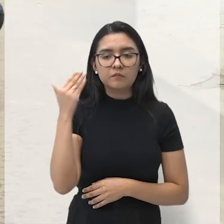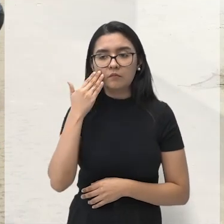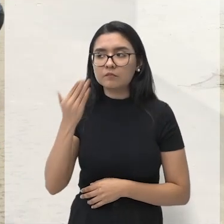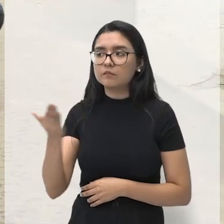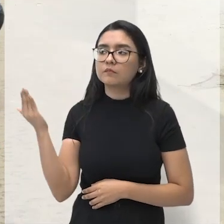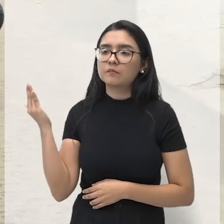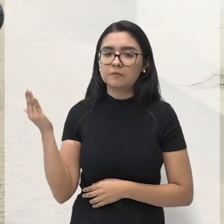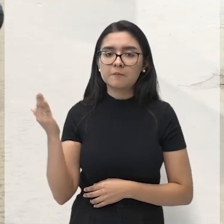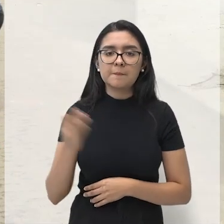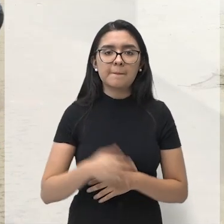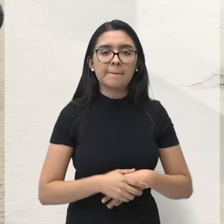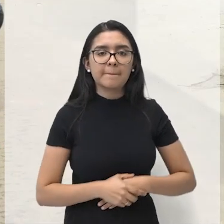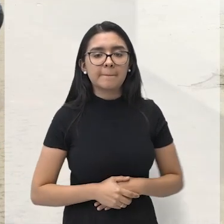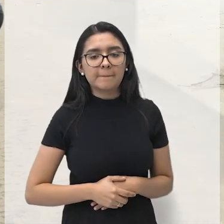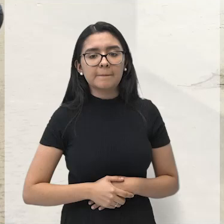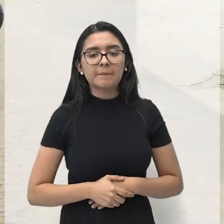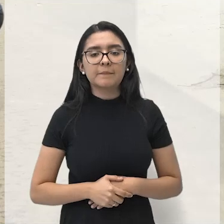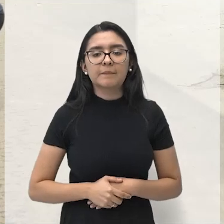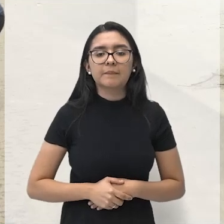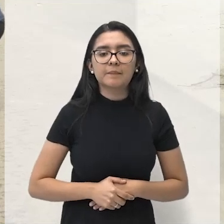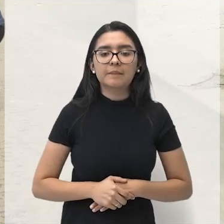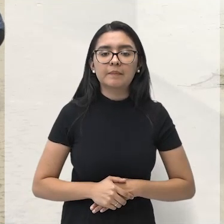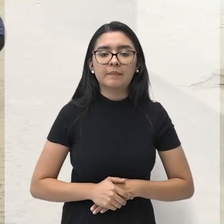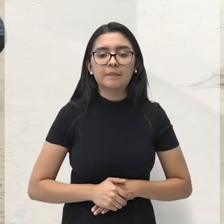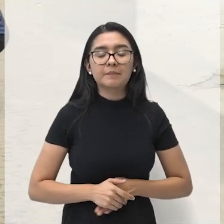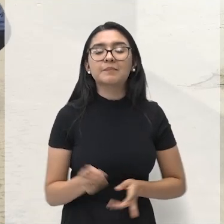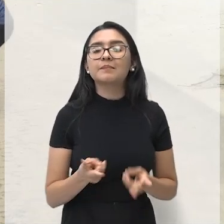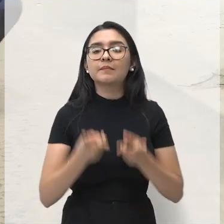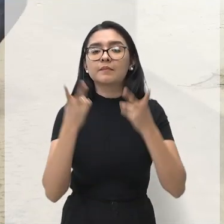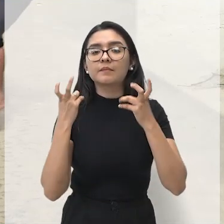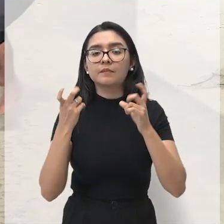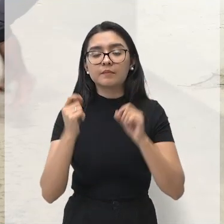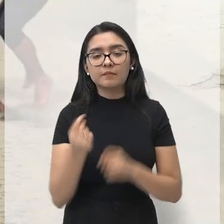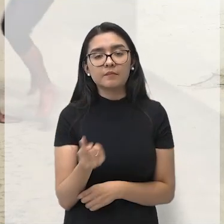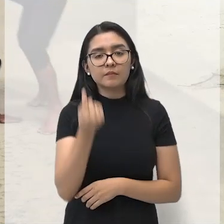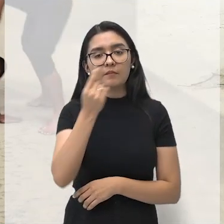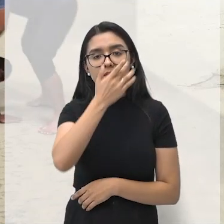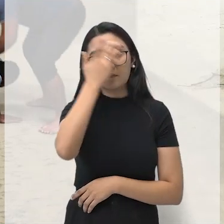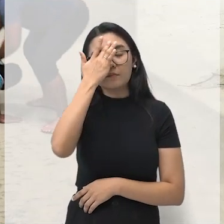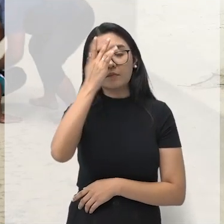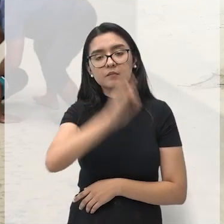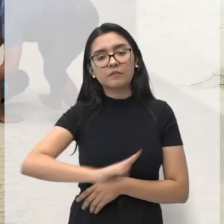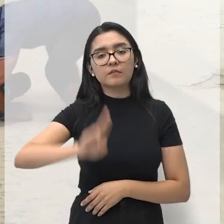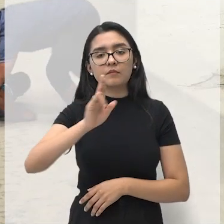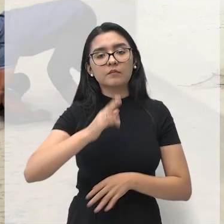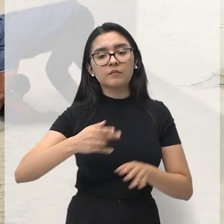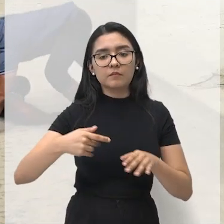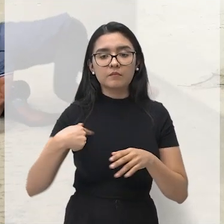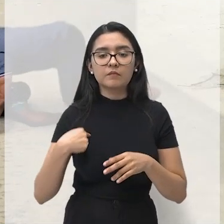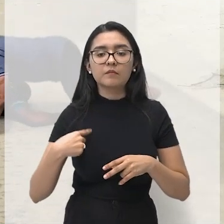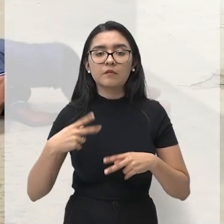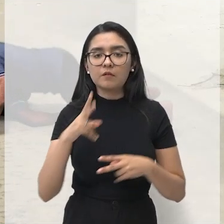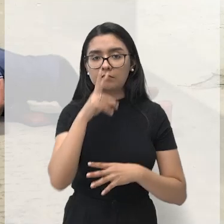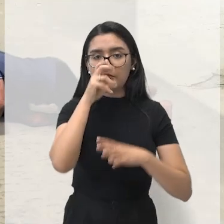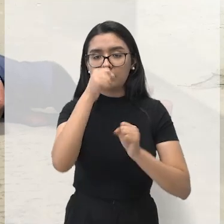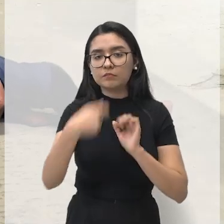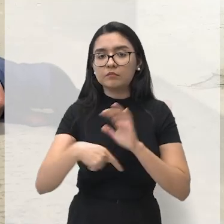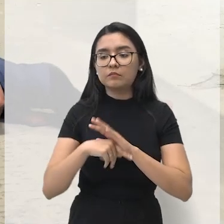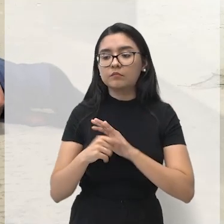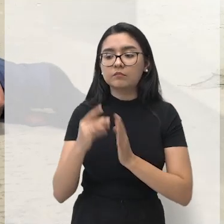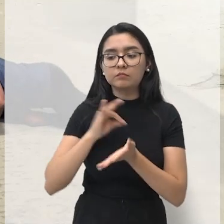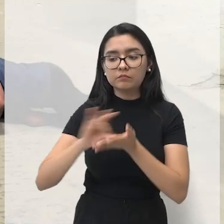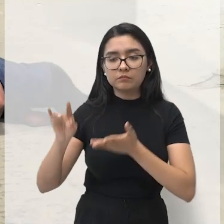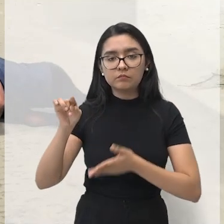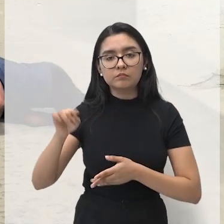câmera lenta. Observem que um lutador utilizou a força, né, do seu próprio oponente para derrubá-lo, para levá-lo